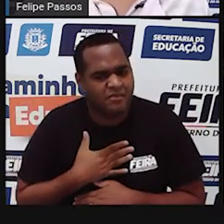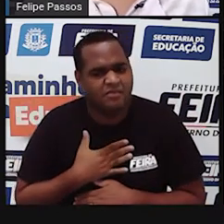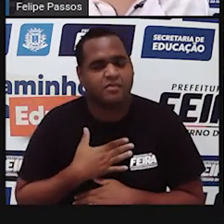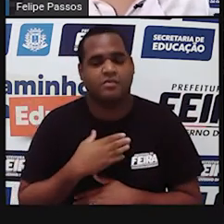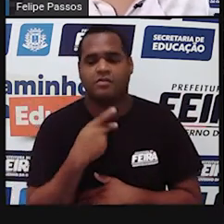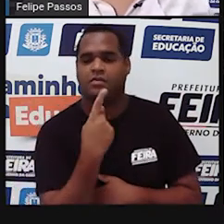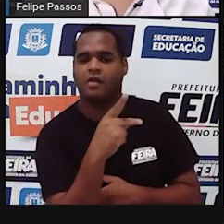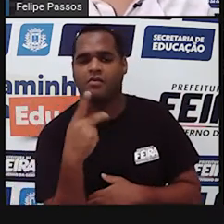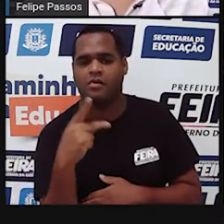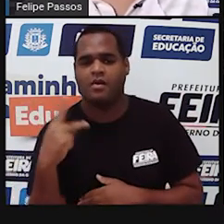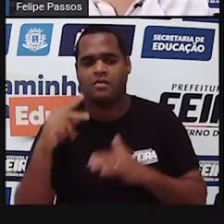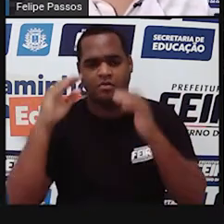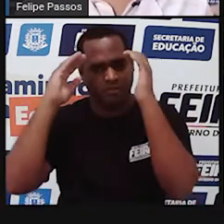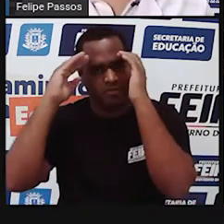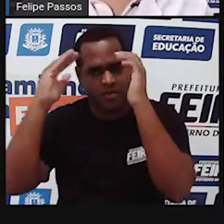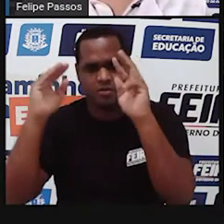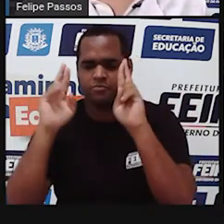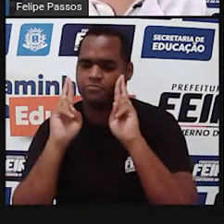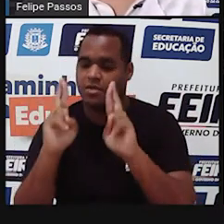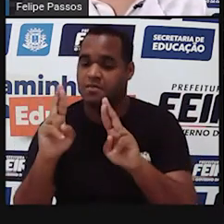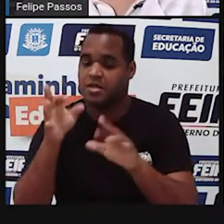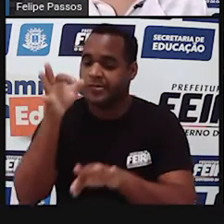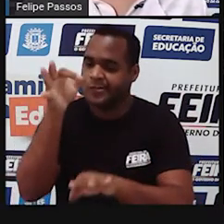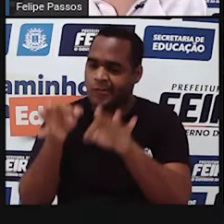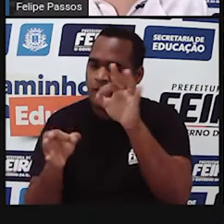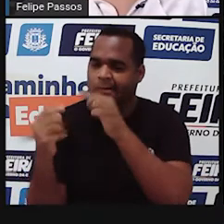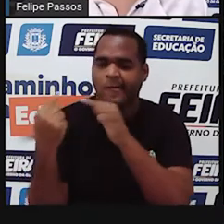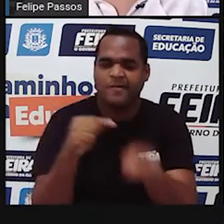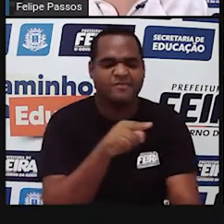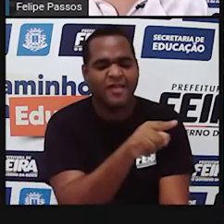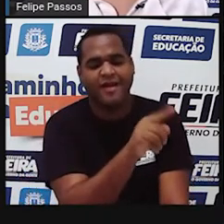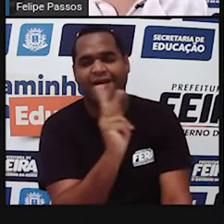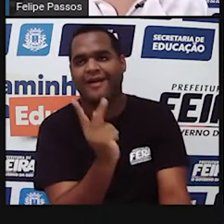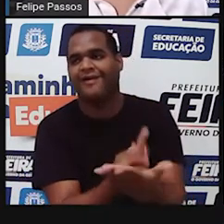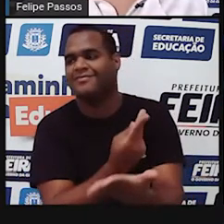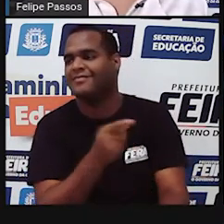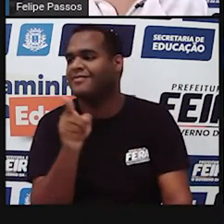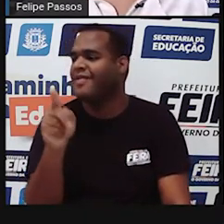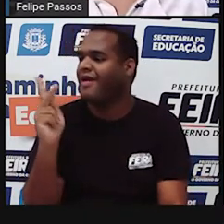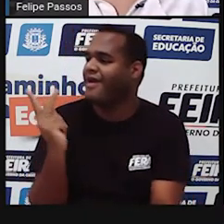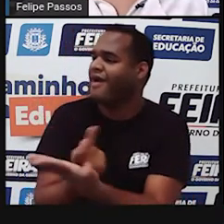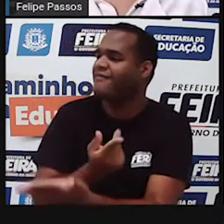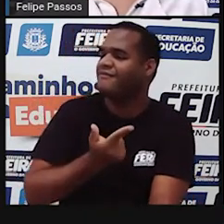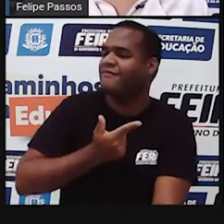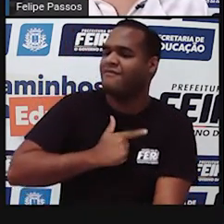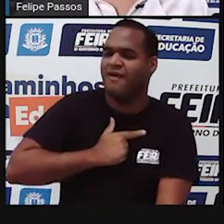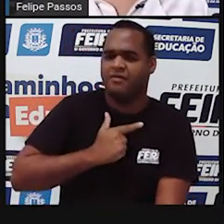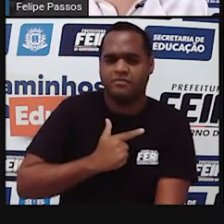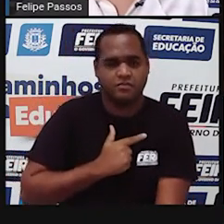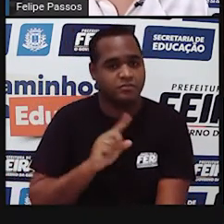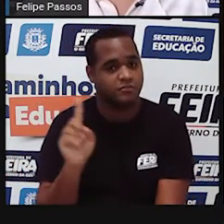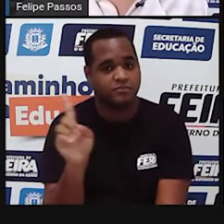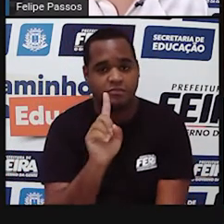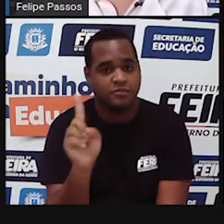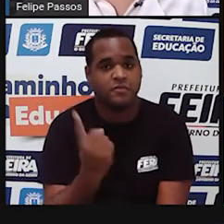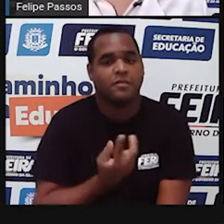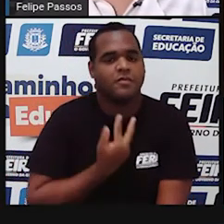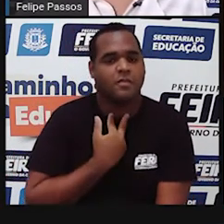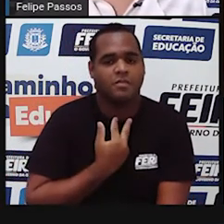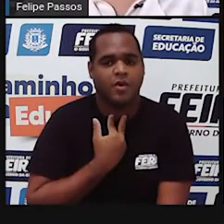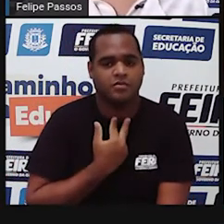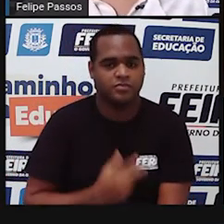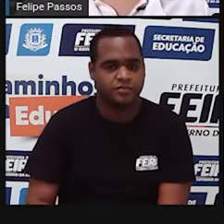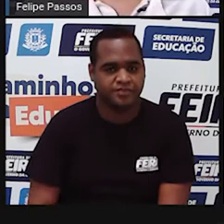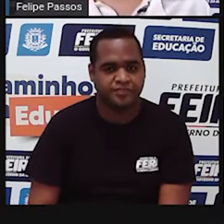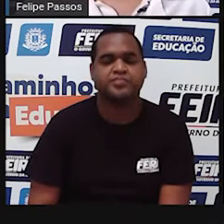muito cuidado com o que a gente julga, com como a gente aponta, né, o outro. Fé. A fé é um fator